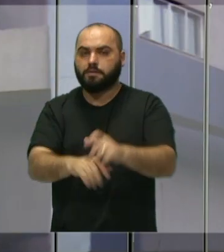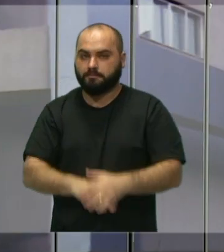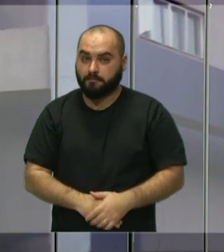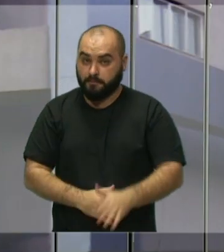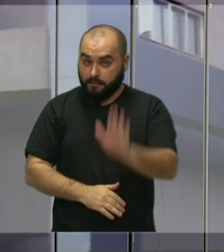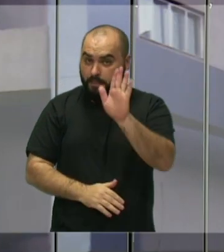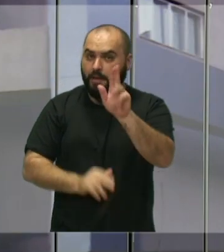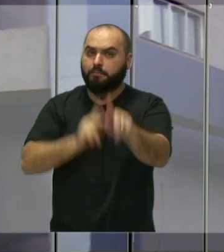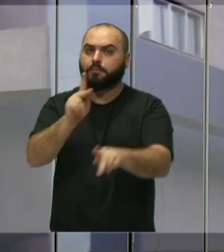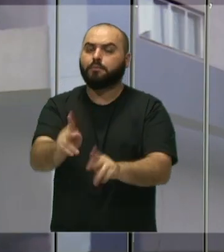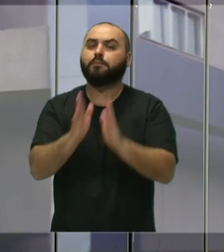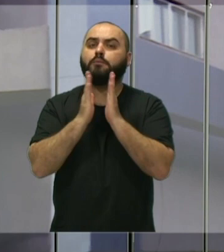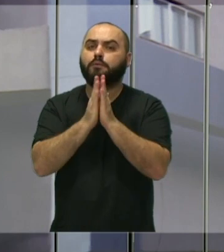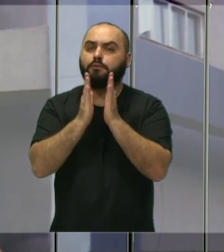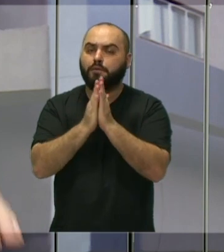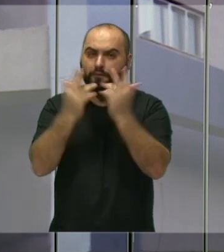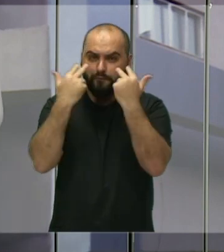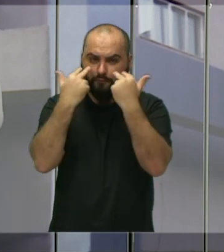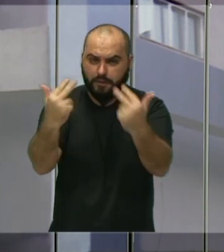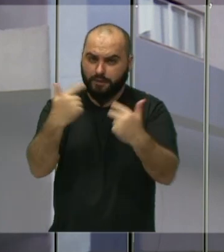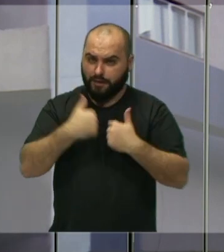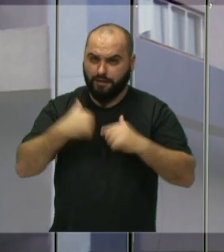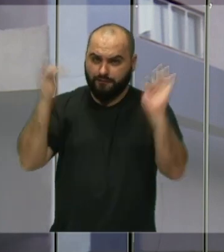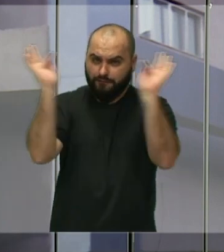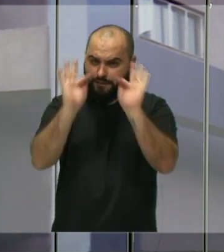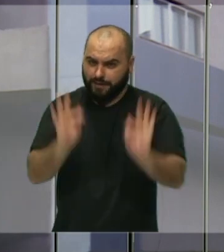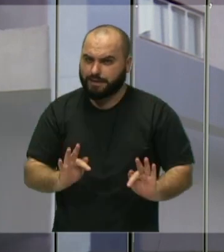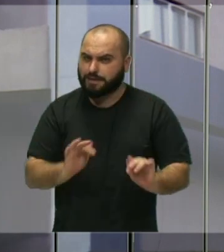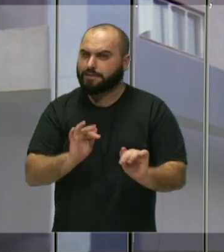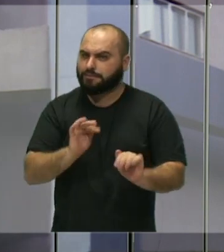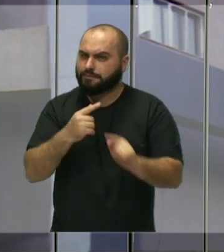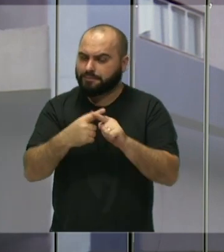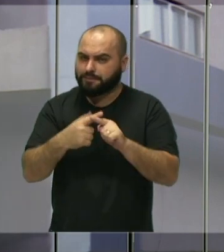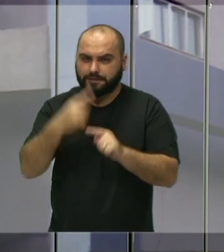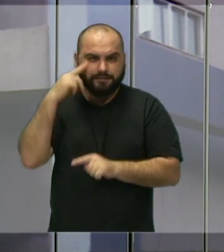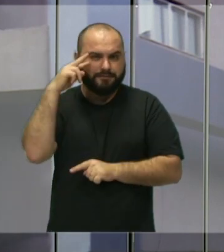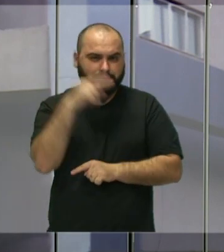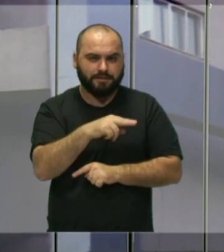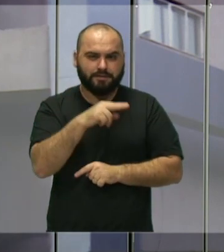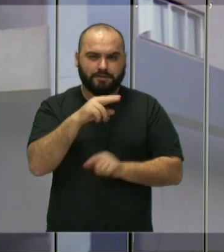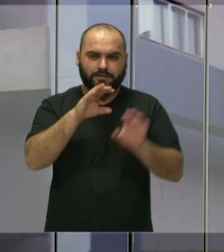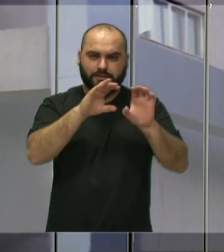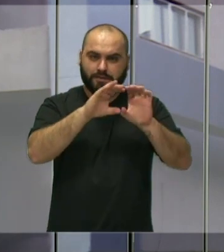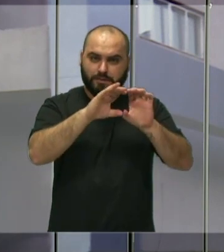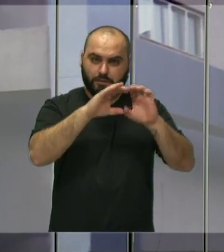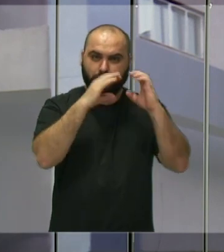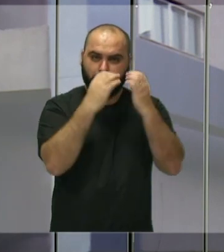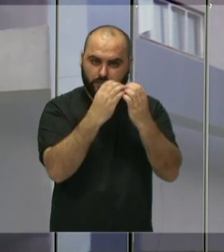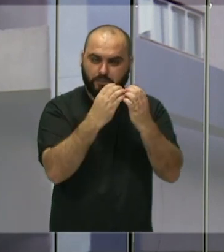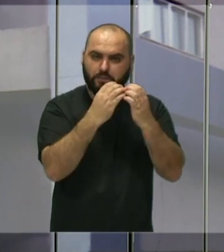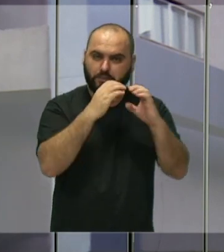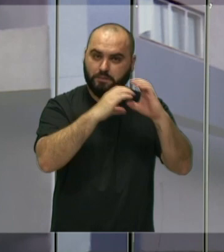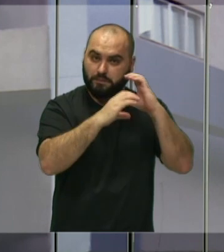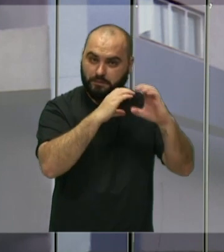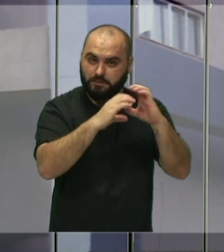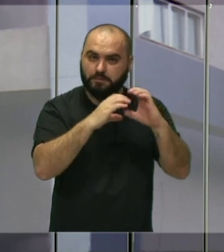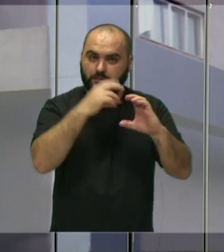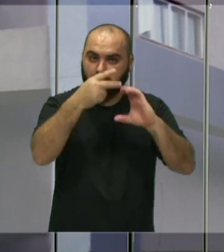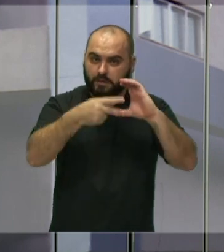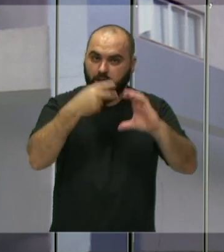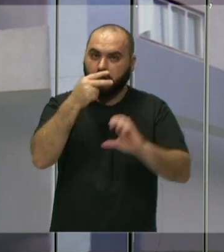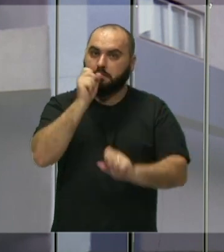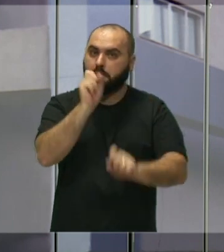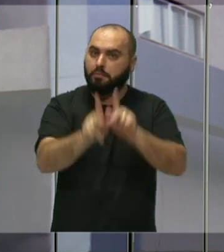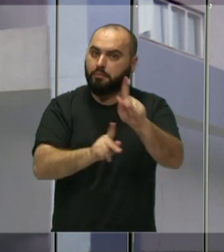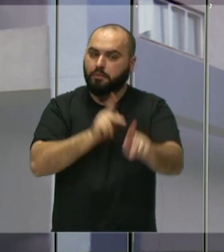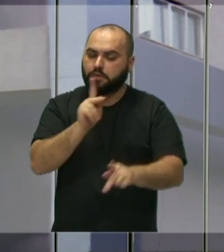população acompanhe. Eu fiquei muito feliz porque eu tenho percebido até através dos canais de comunicação da Câmara que a população está se envolvendo